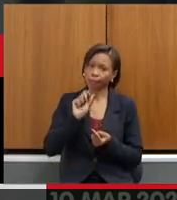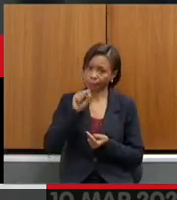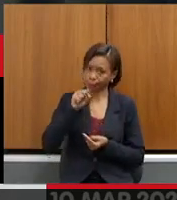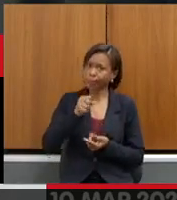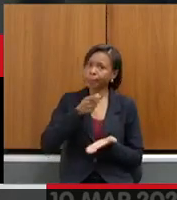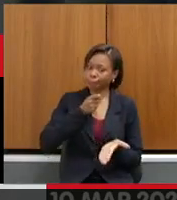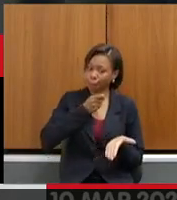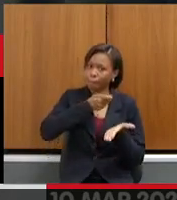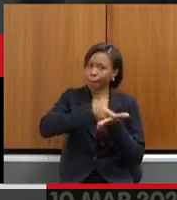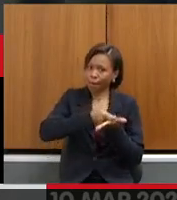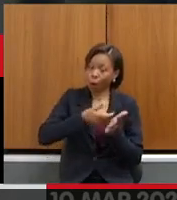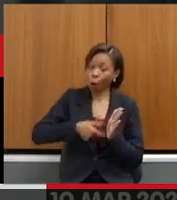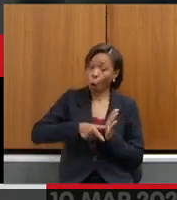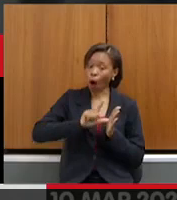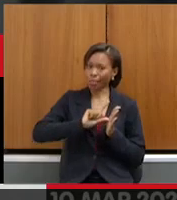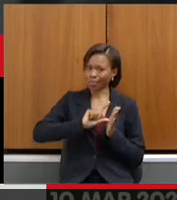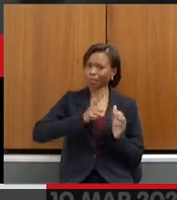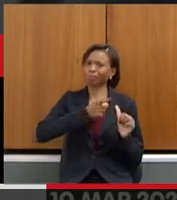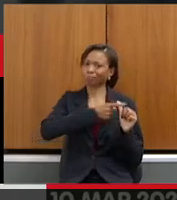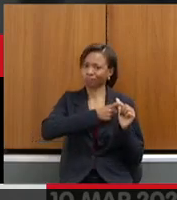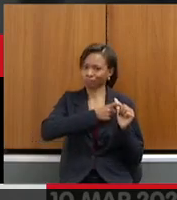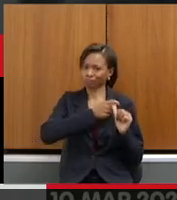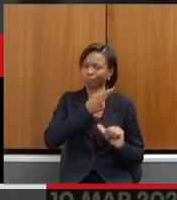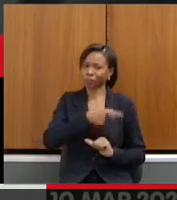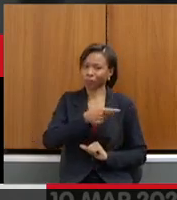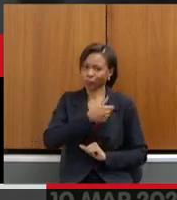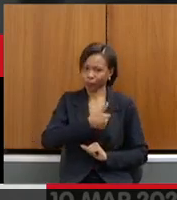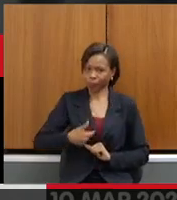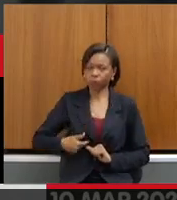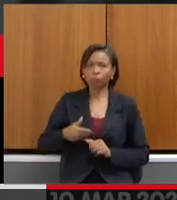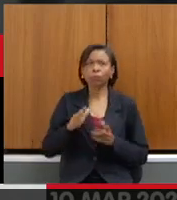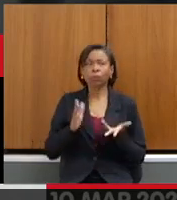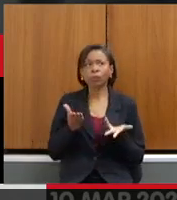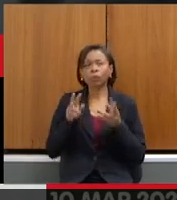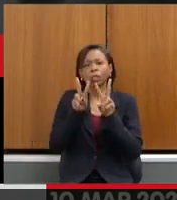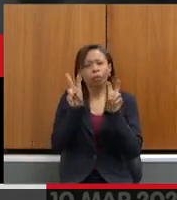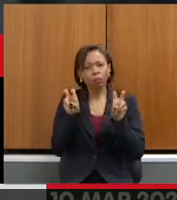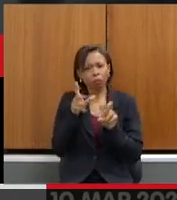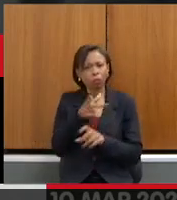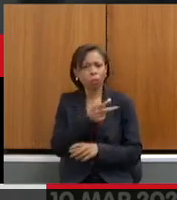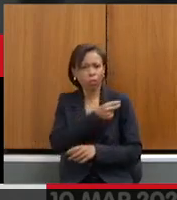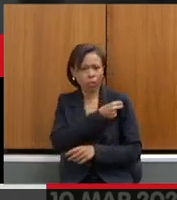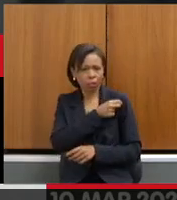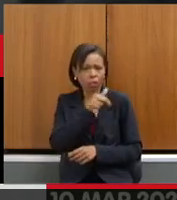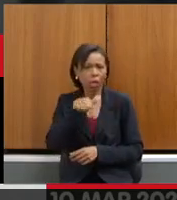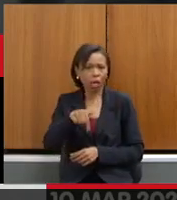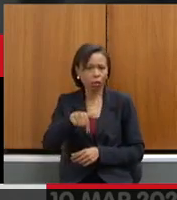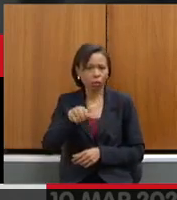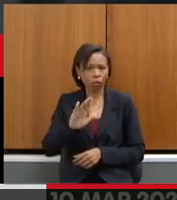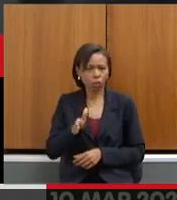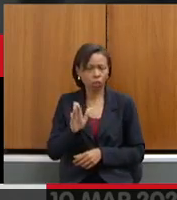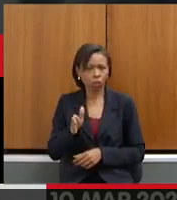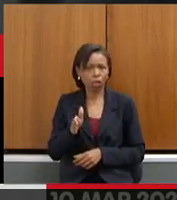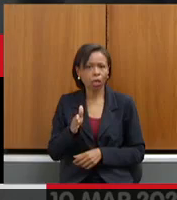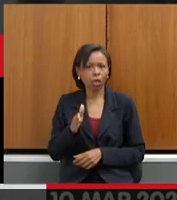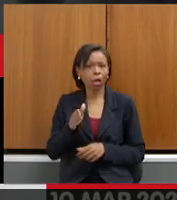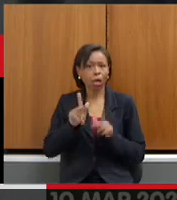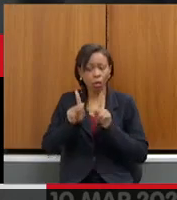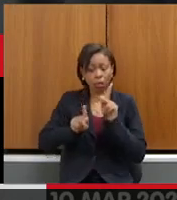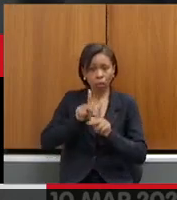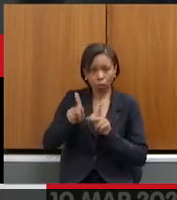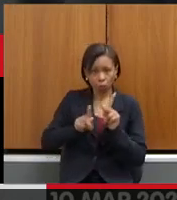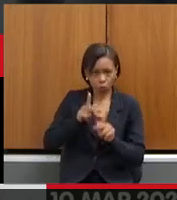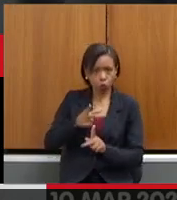pendências que o estado tá em relação a vacina o que que nós temos agora está chegando nos públicos